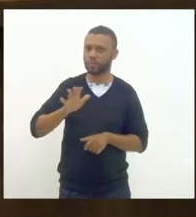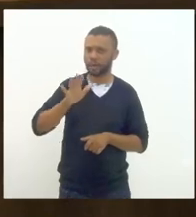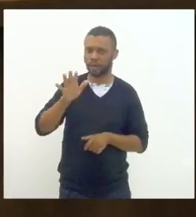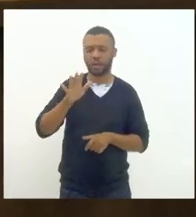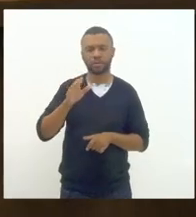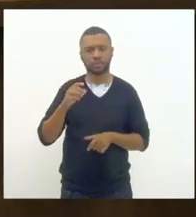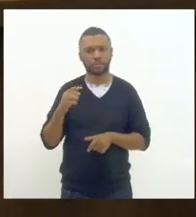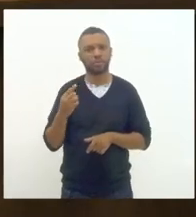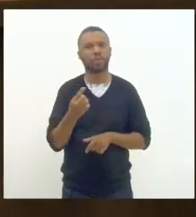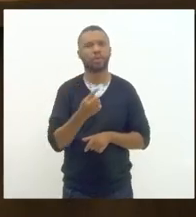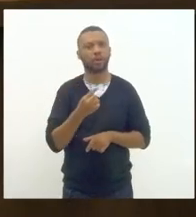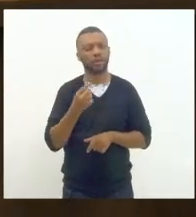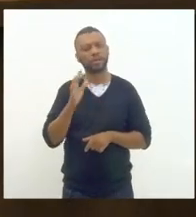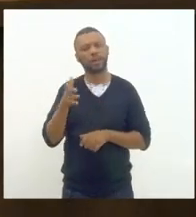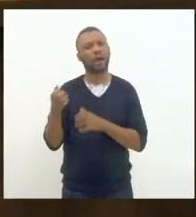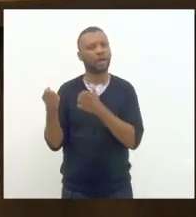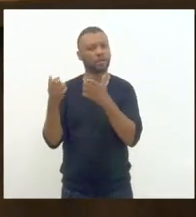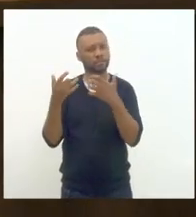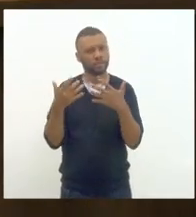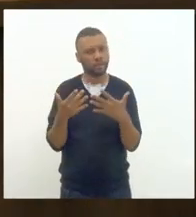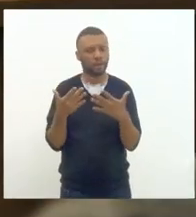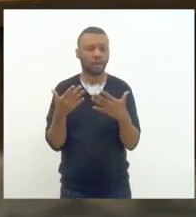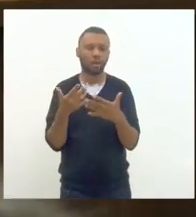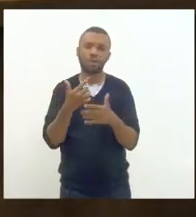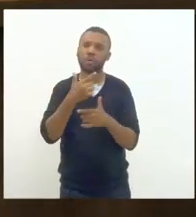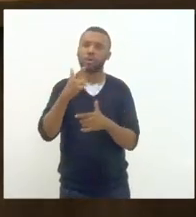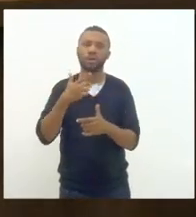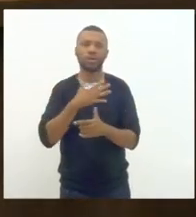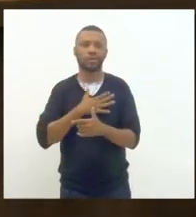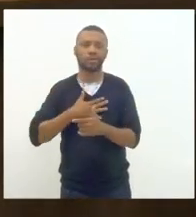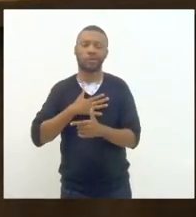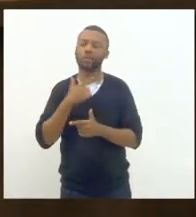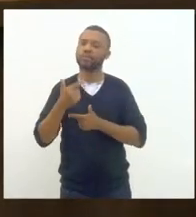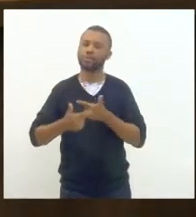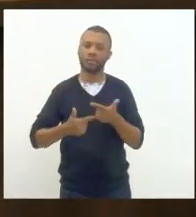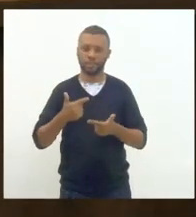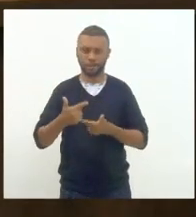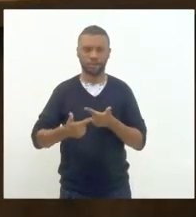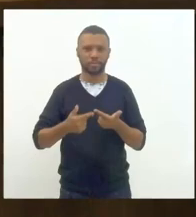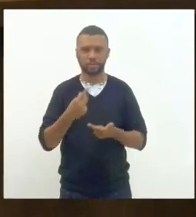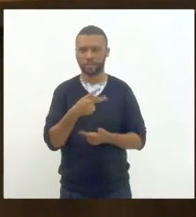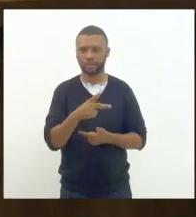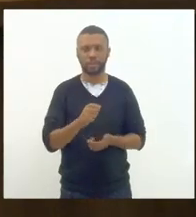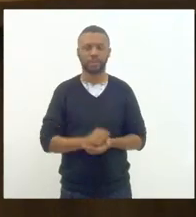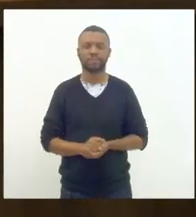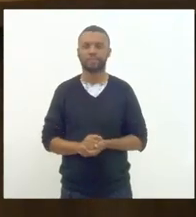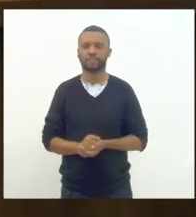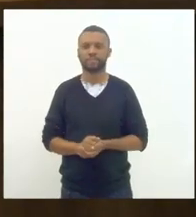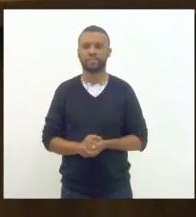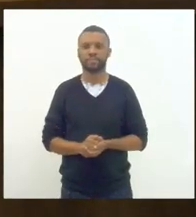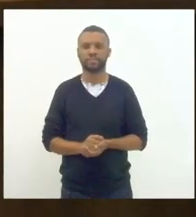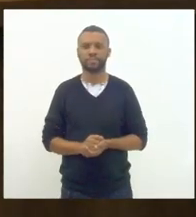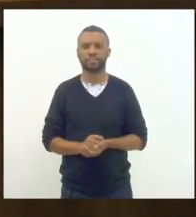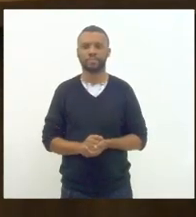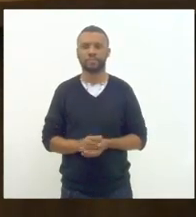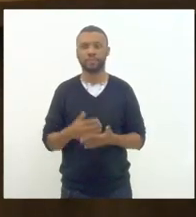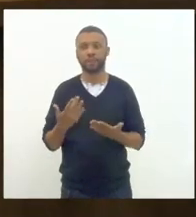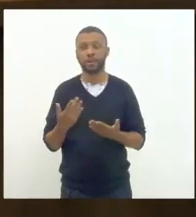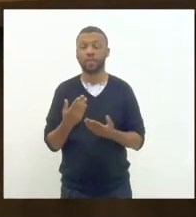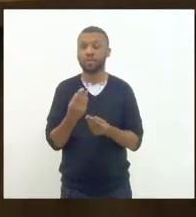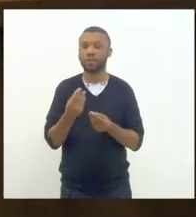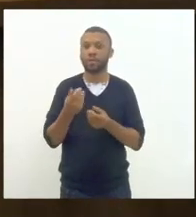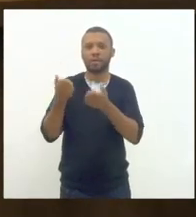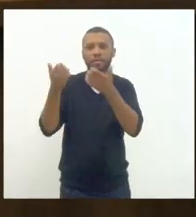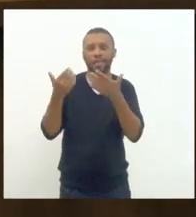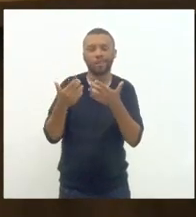qual ela já passou e outras que gostam do trabalho dela. Presidente, eu não... Aliás, muitos vão falar